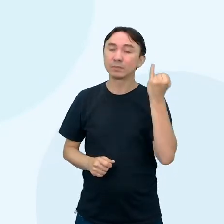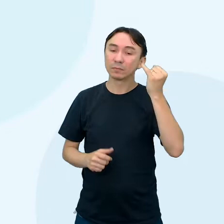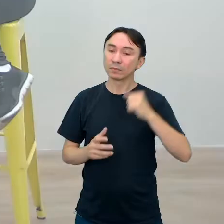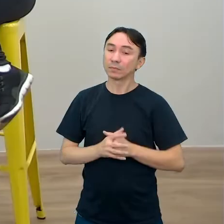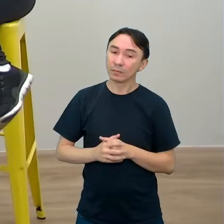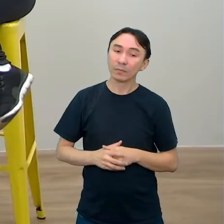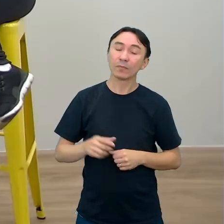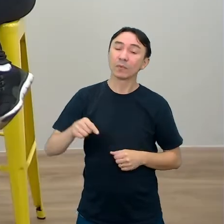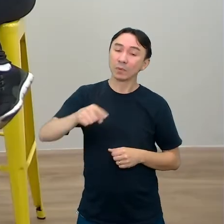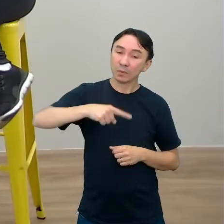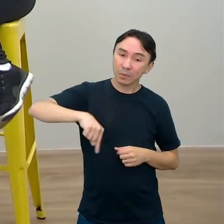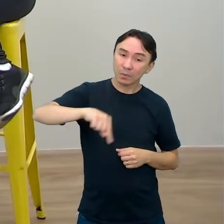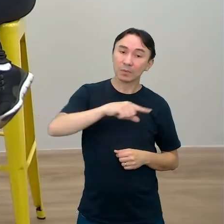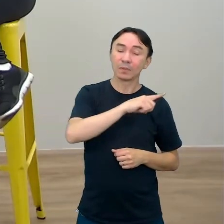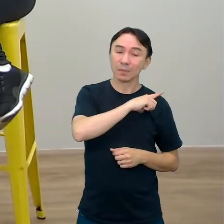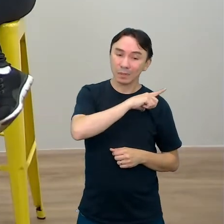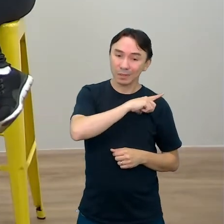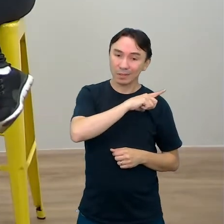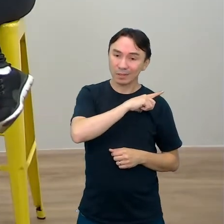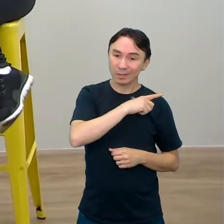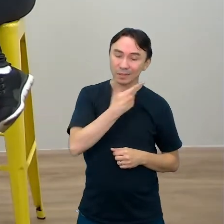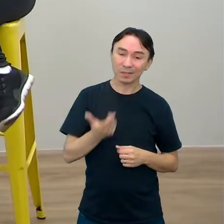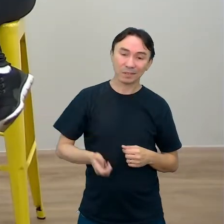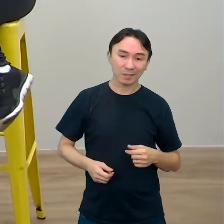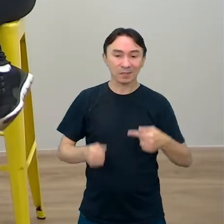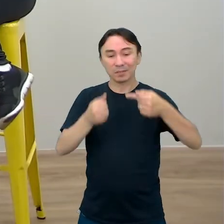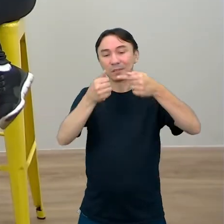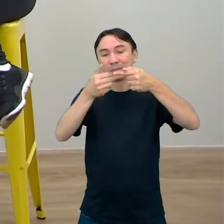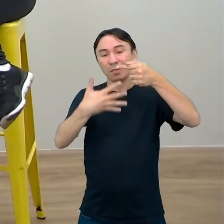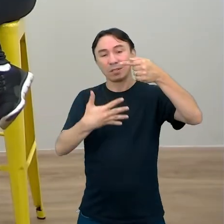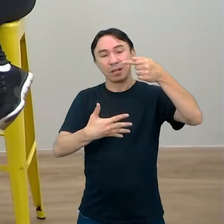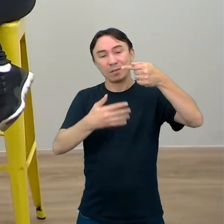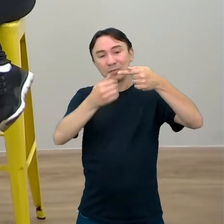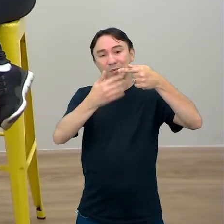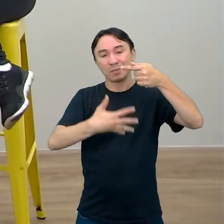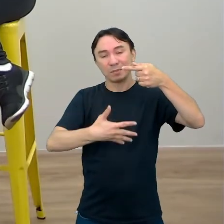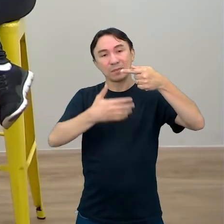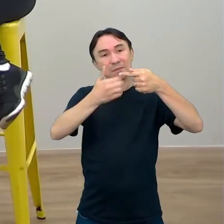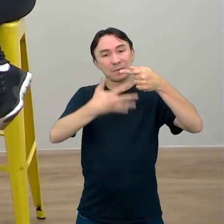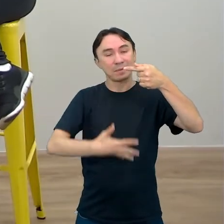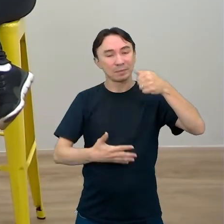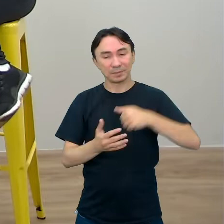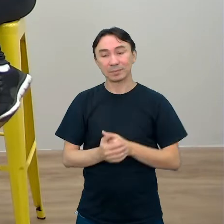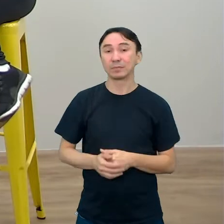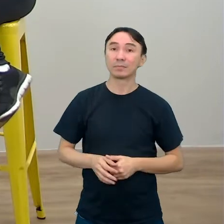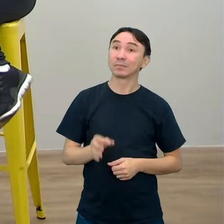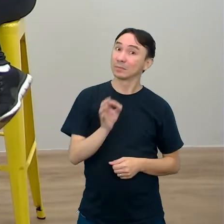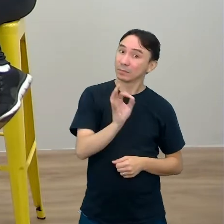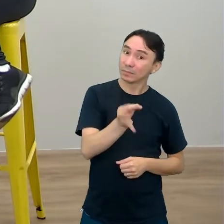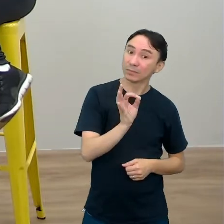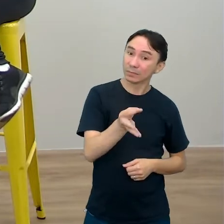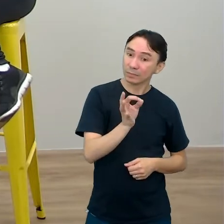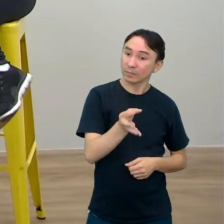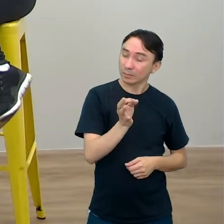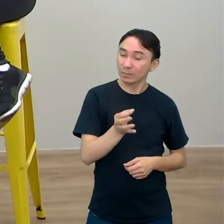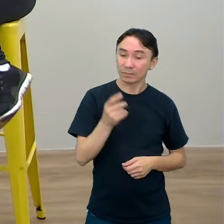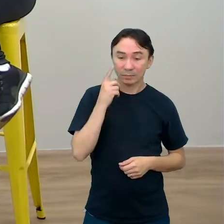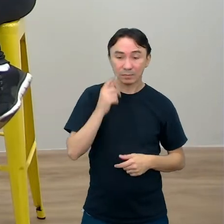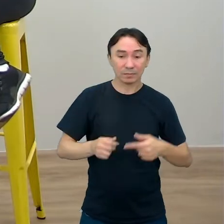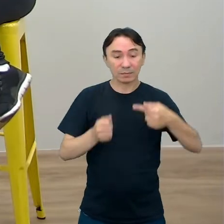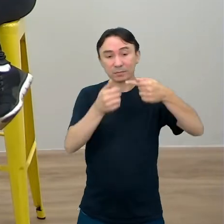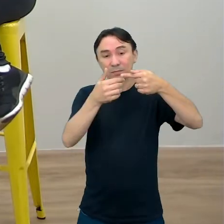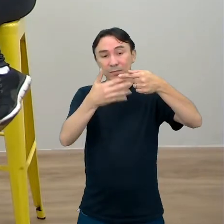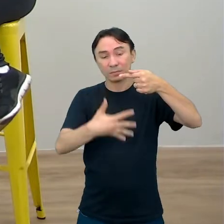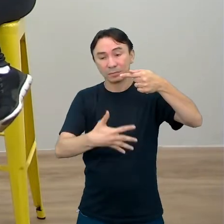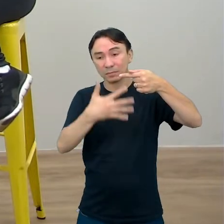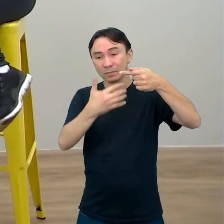a nossa constituição do glossário. Opa, aí sim, né? Então, quando a gente vai falar aí do glossário, né, justamente a gente vai falar